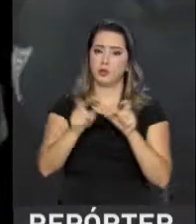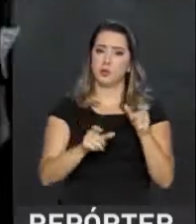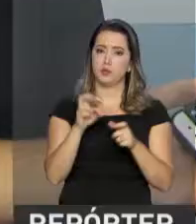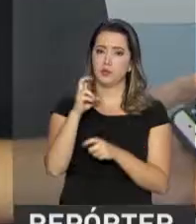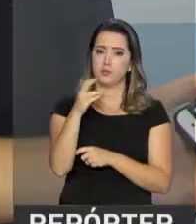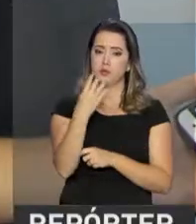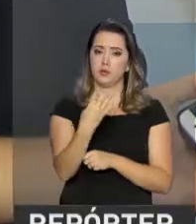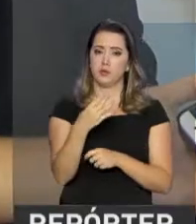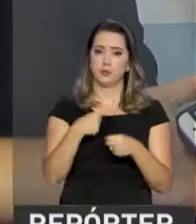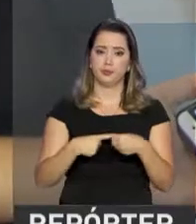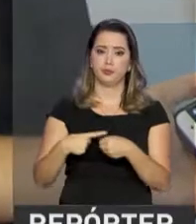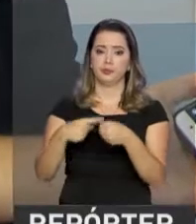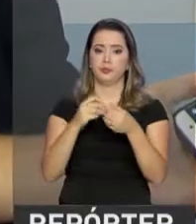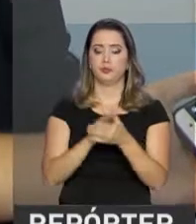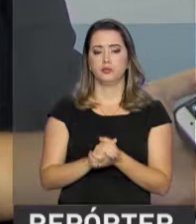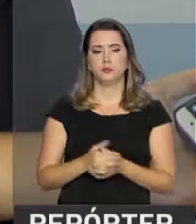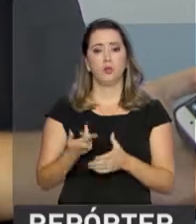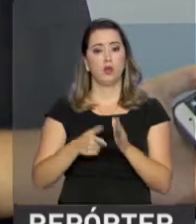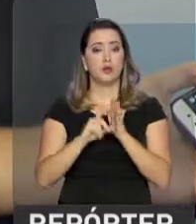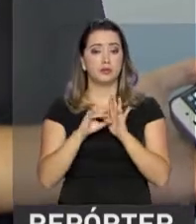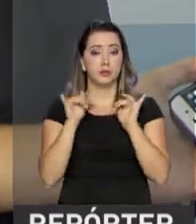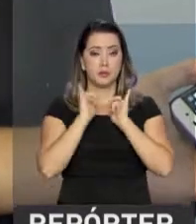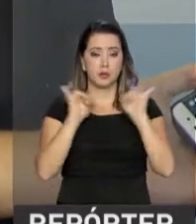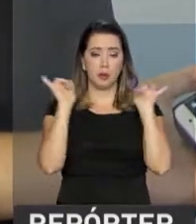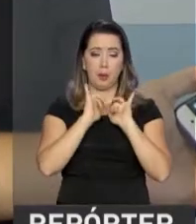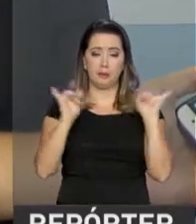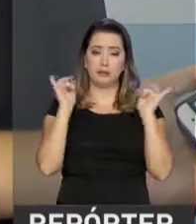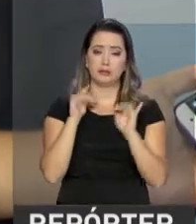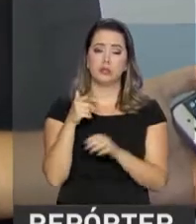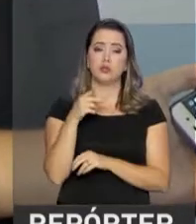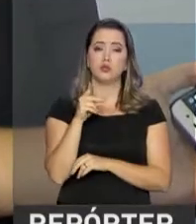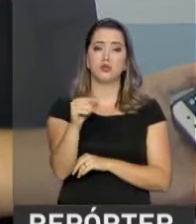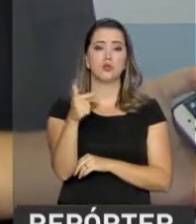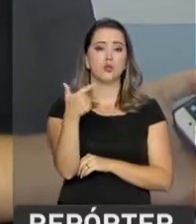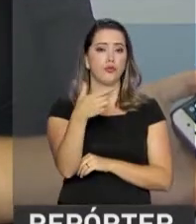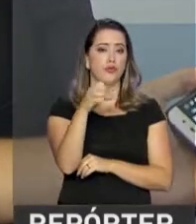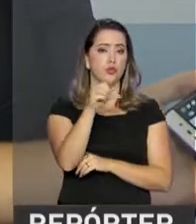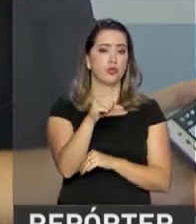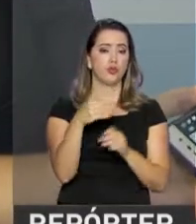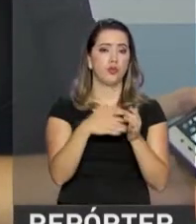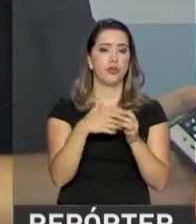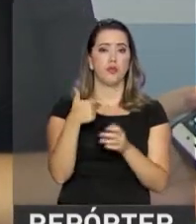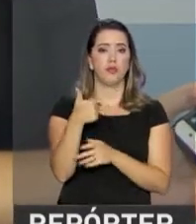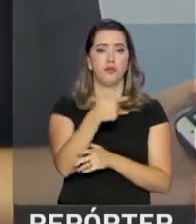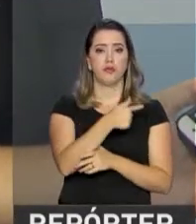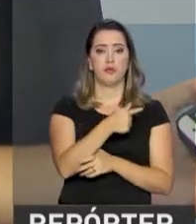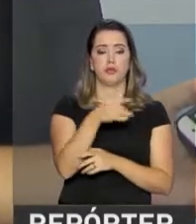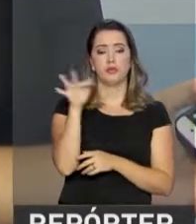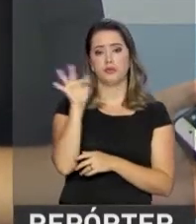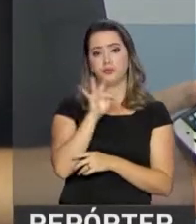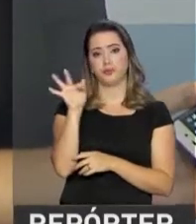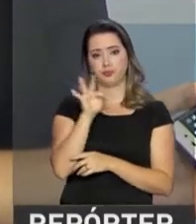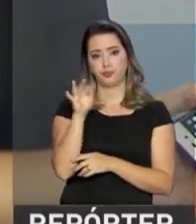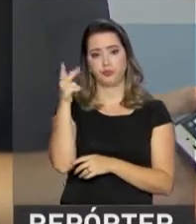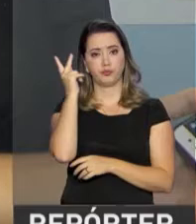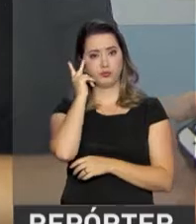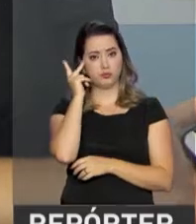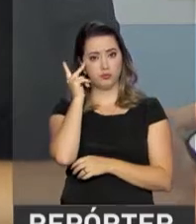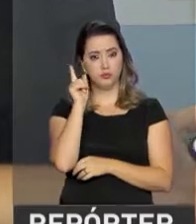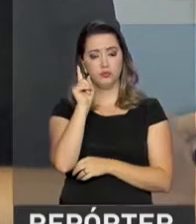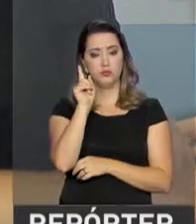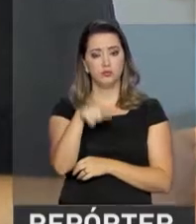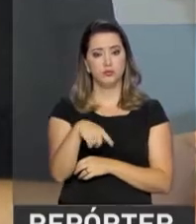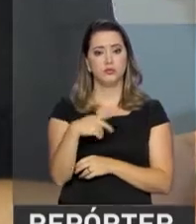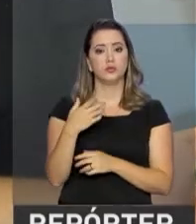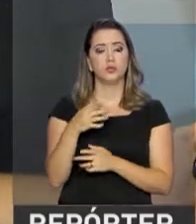municípios a antecipação da campanha executivo vacinação para o dia 29 até o dia 17 de fevereiro pelo estado de são paulo